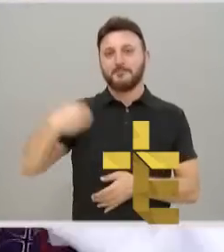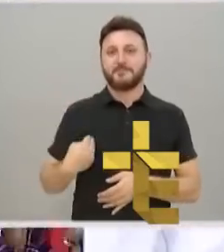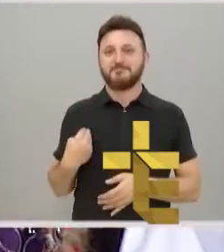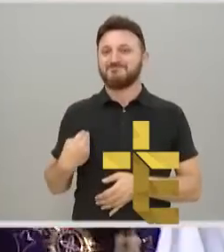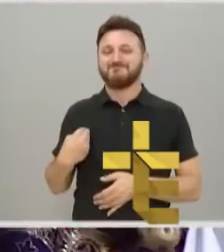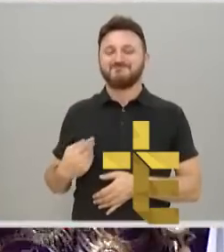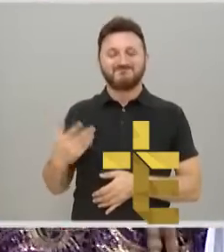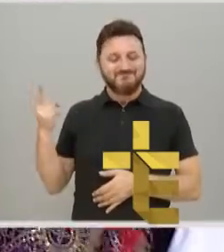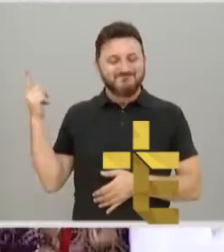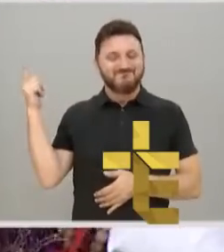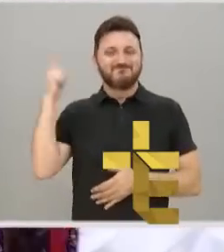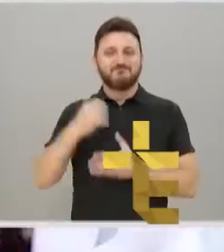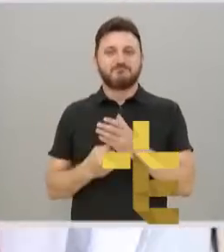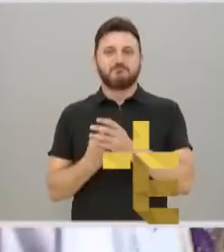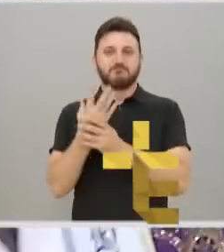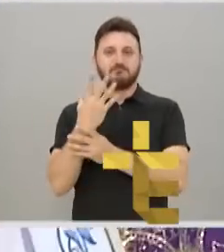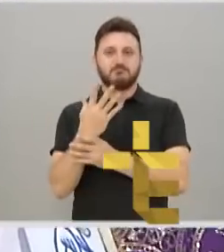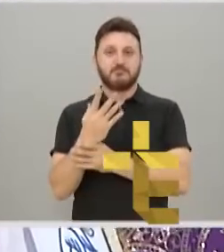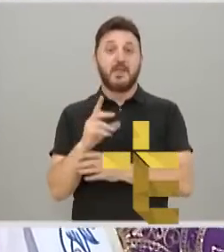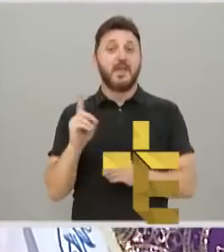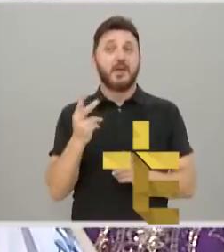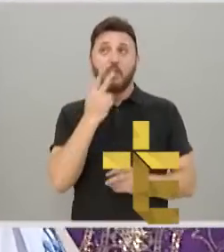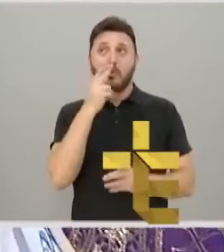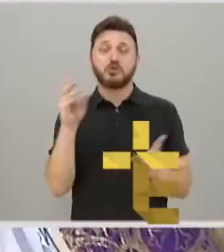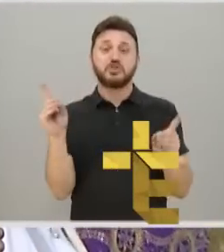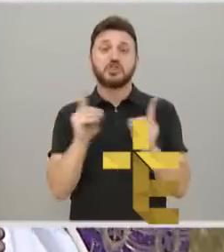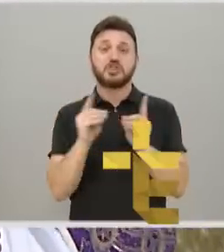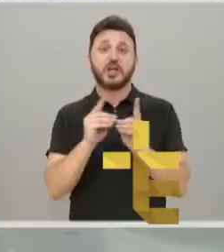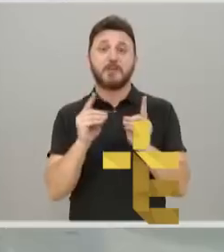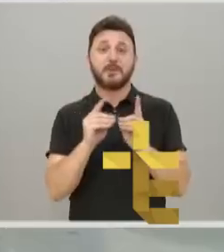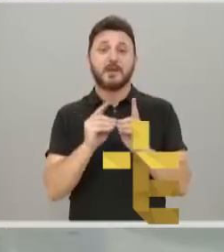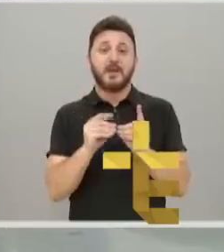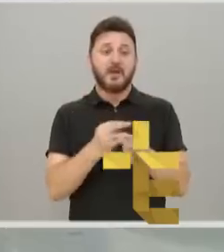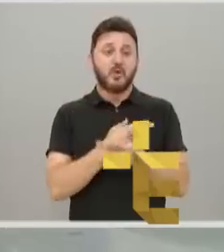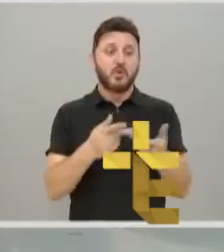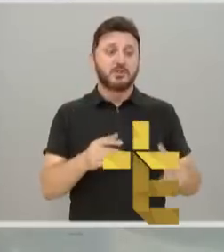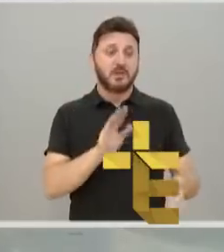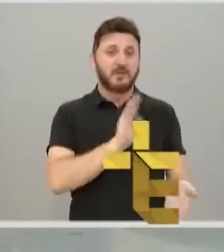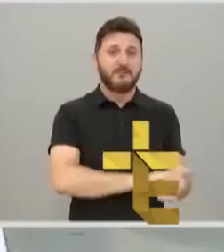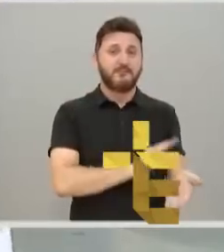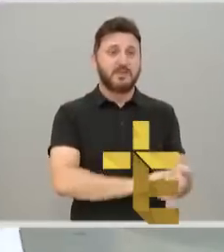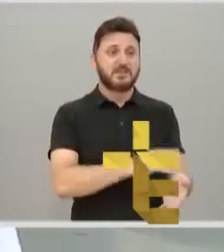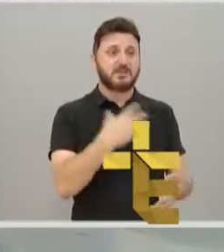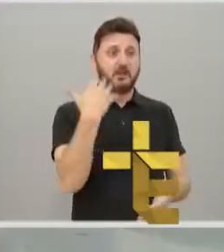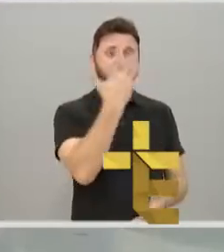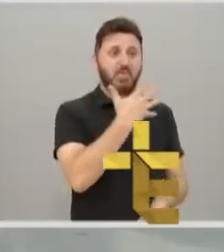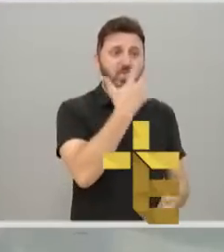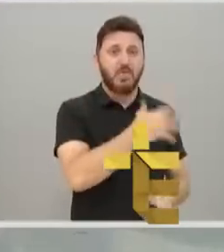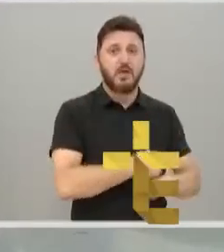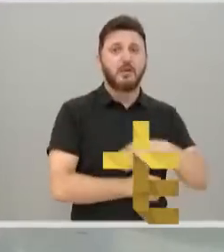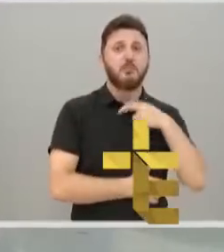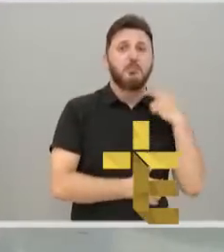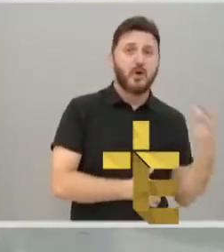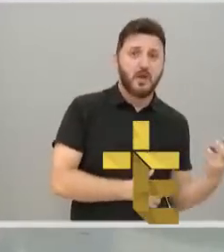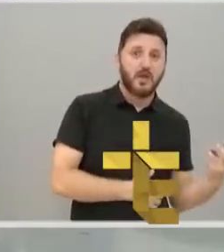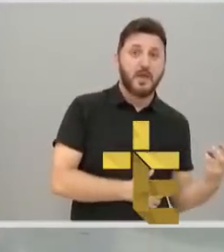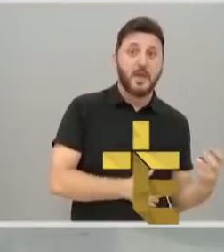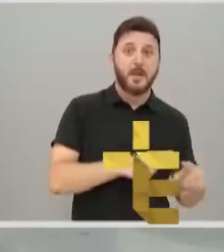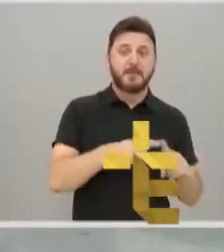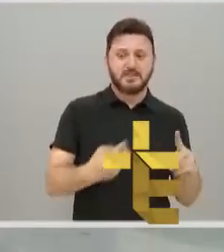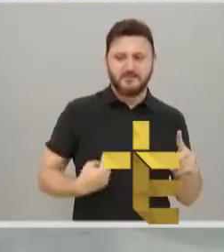dinâmica do morrer e viver. Essa é a dinâmica interior. Lembre-se que para os